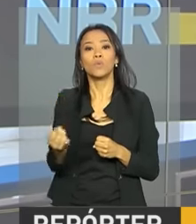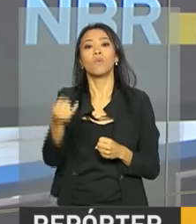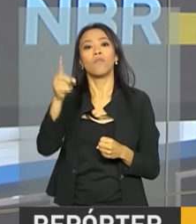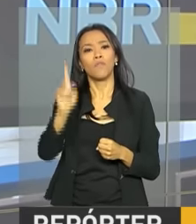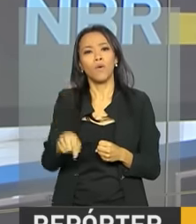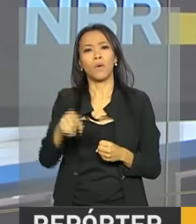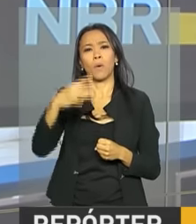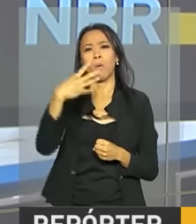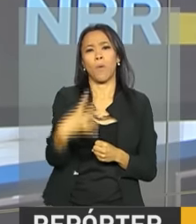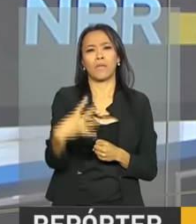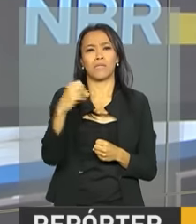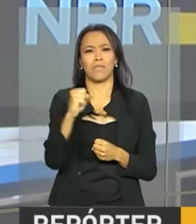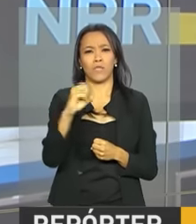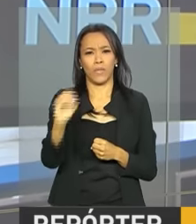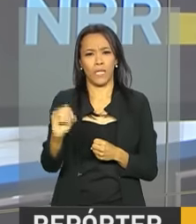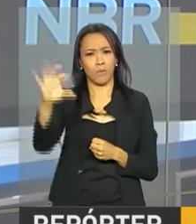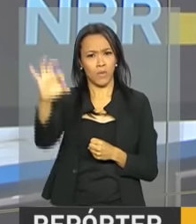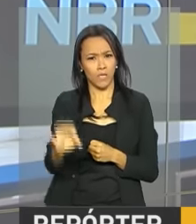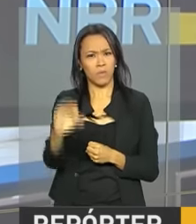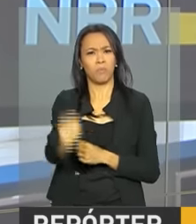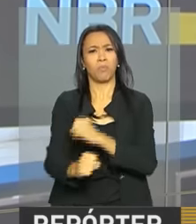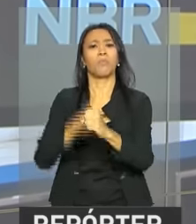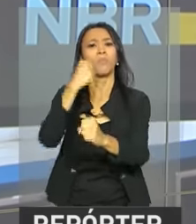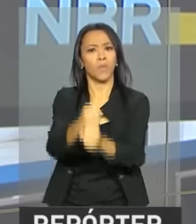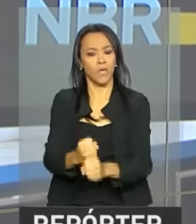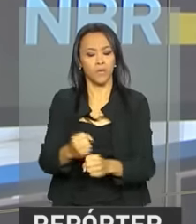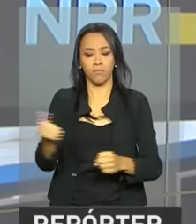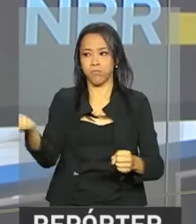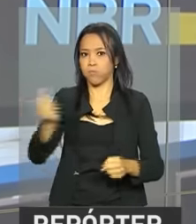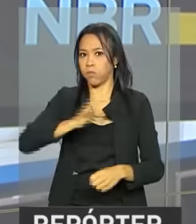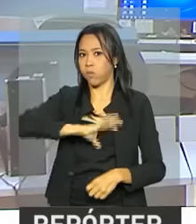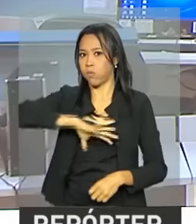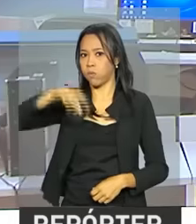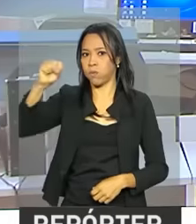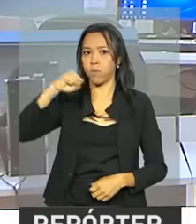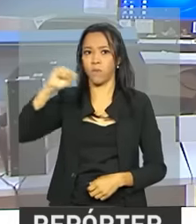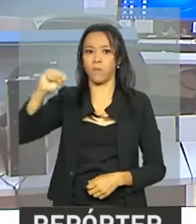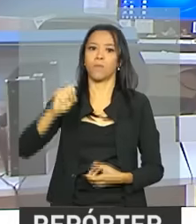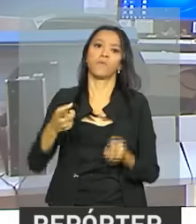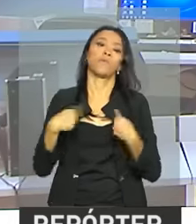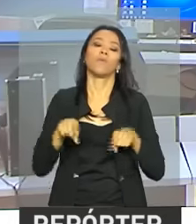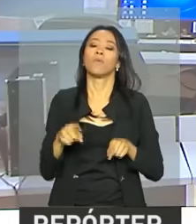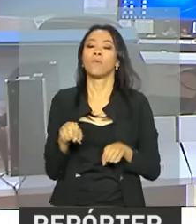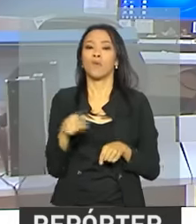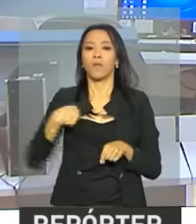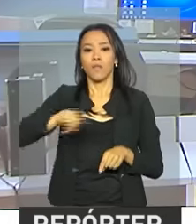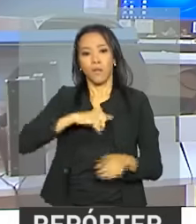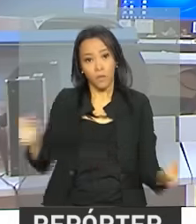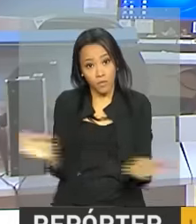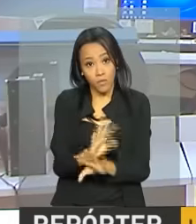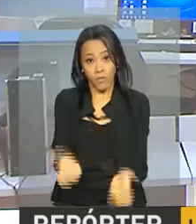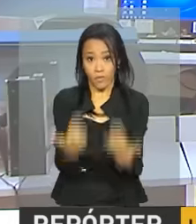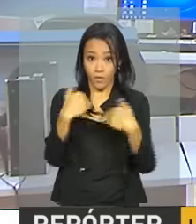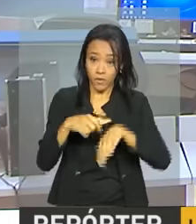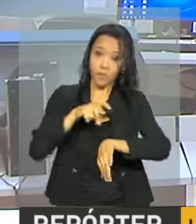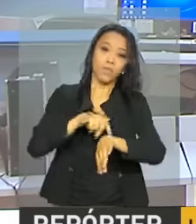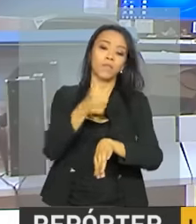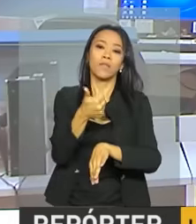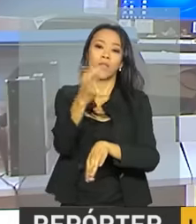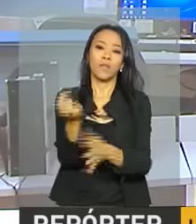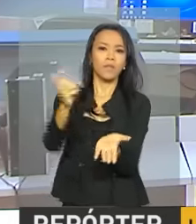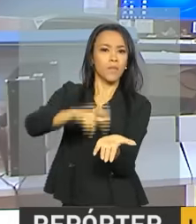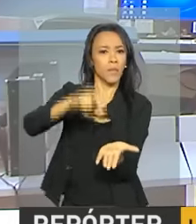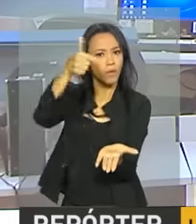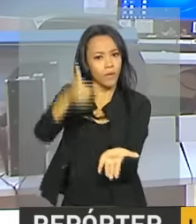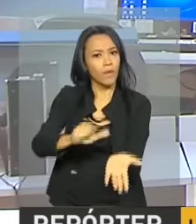de 480 por ao ano um valor recorde e nós ficamos por aqui Voltamos às 10 da manhã na